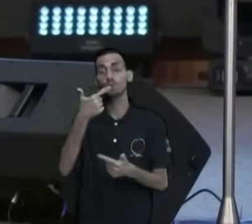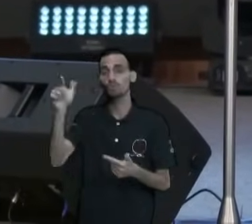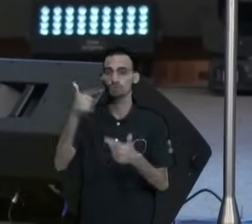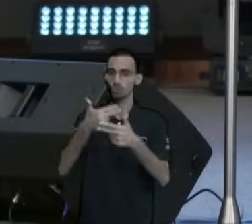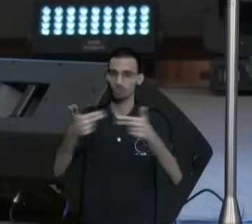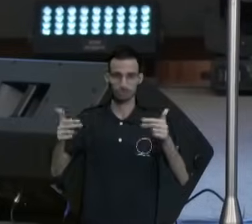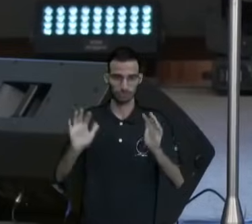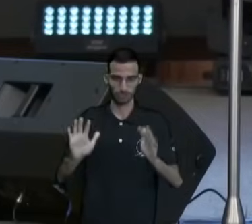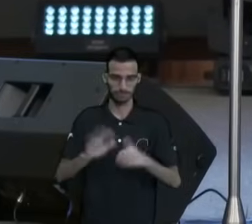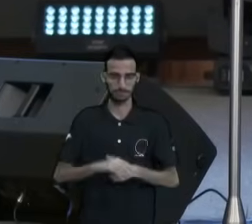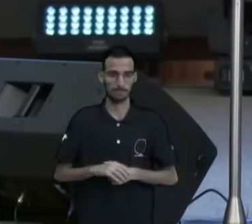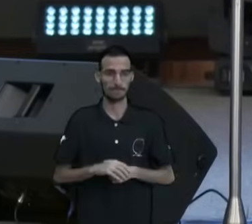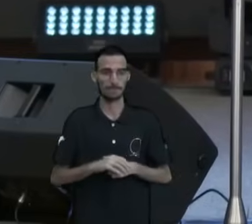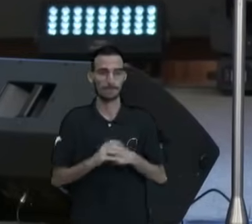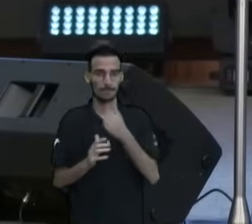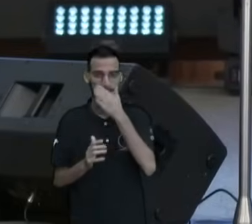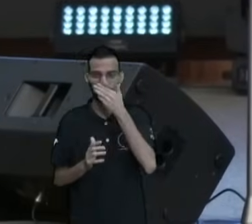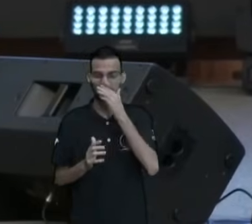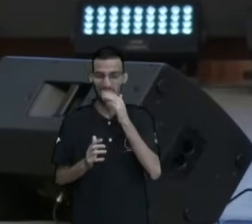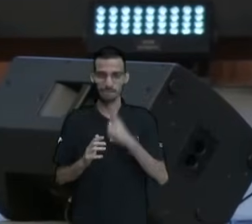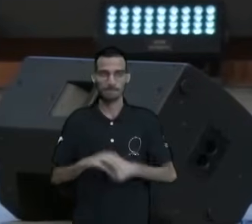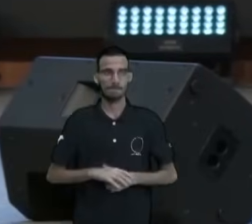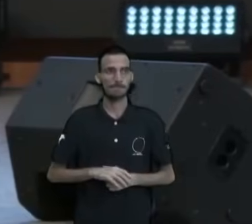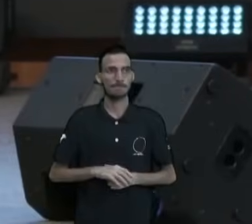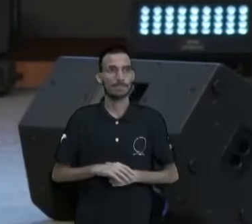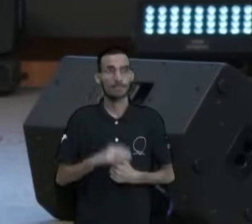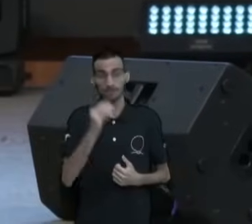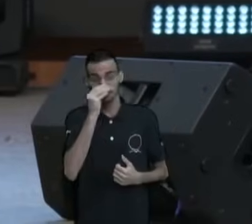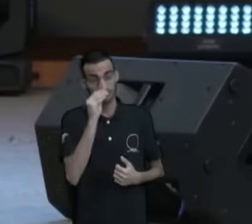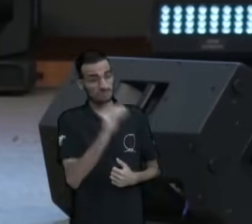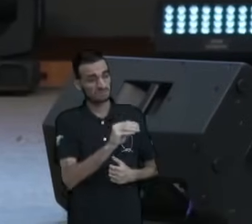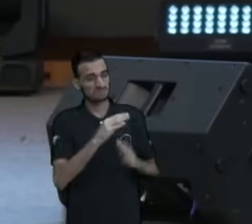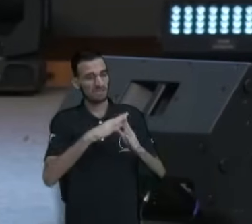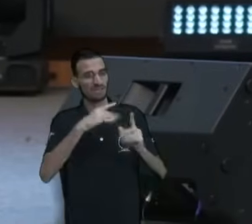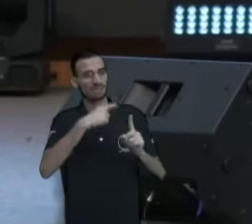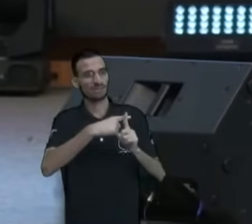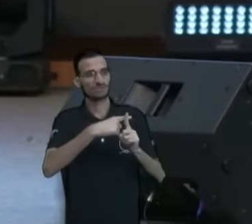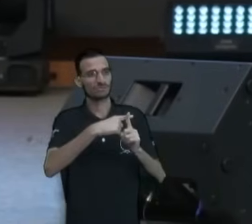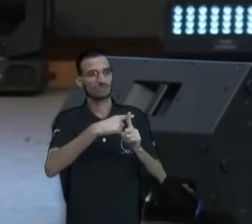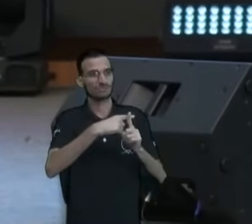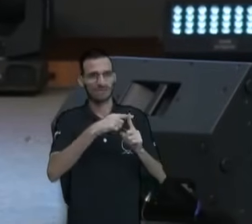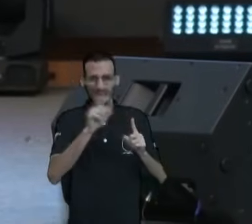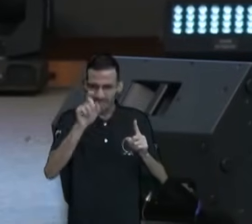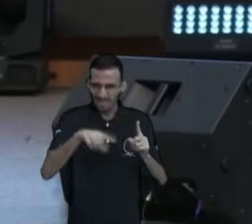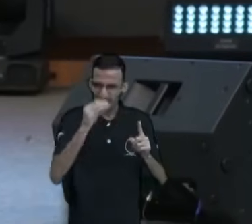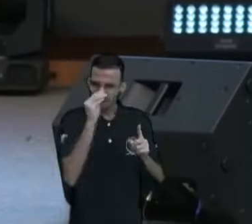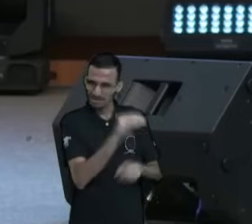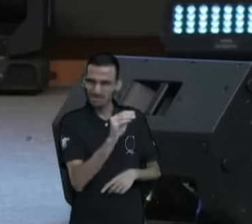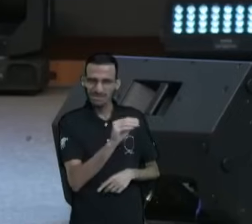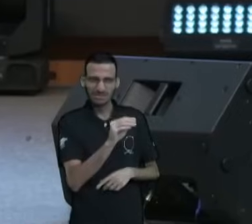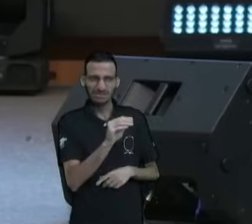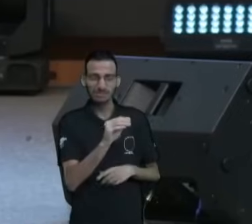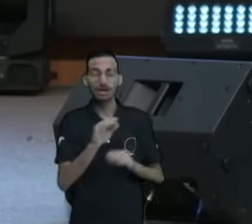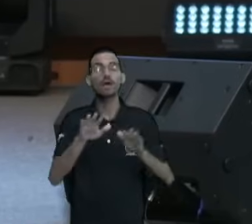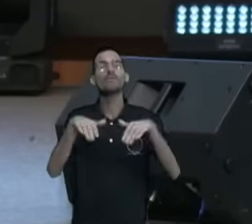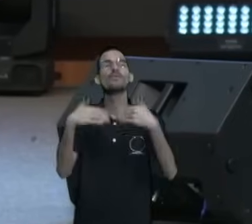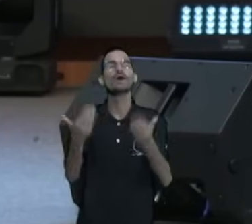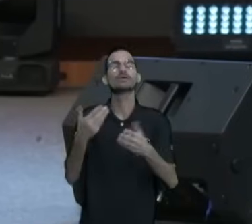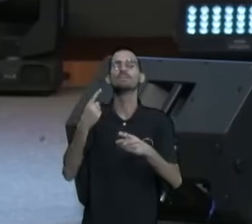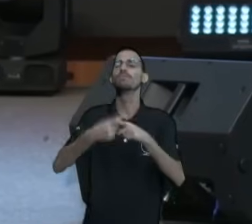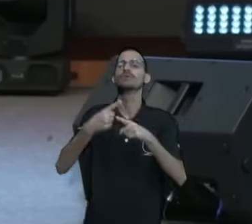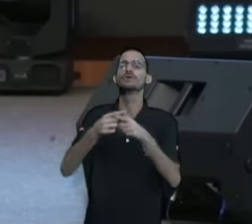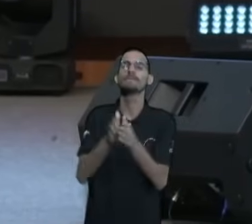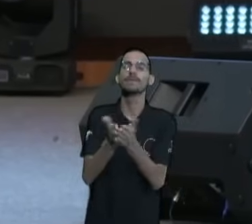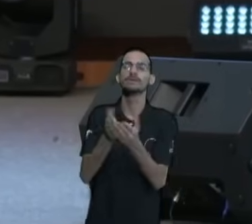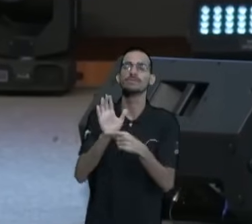é feio menospreza o templo Ah menospreza o templo Por que a bíblia me mostra Jesus